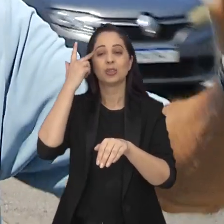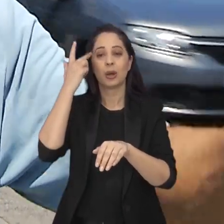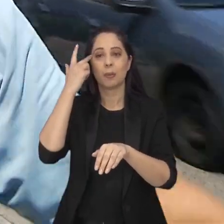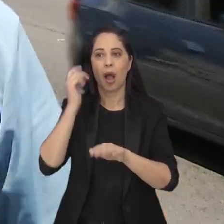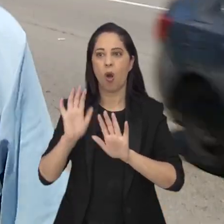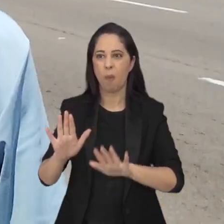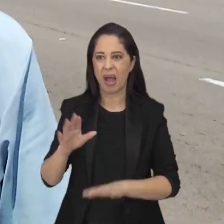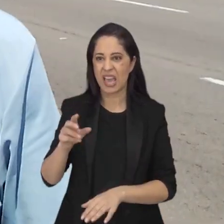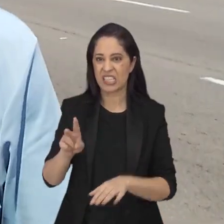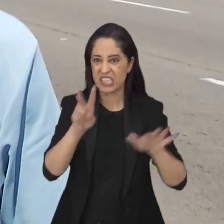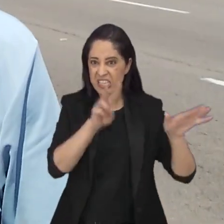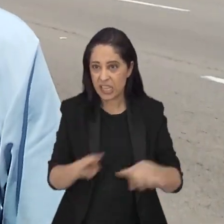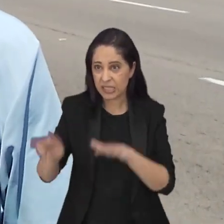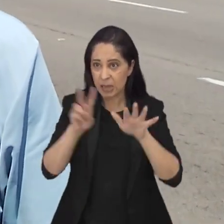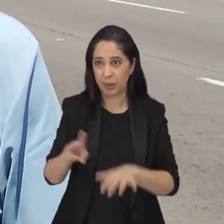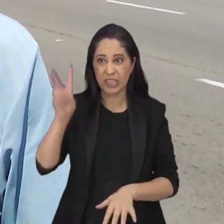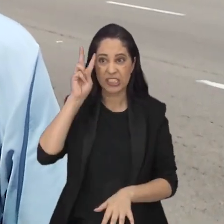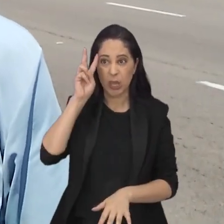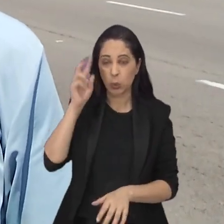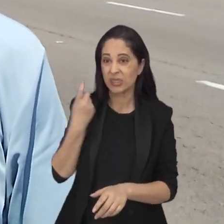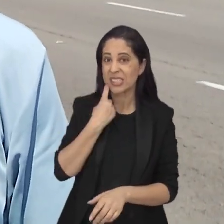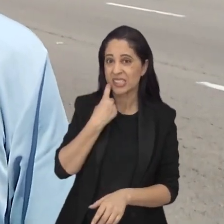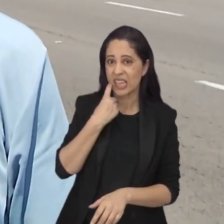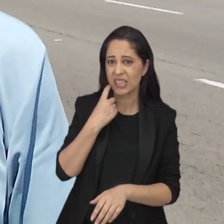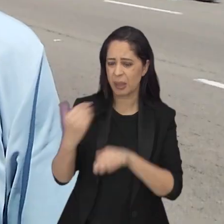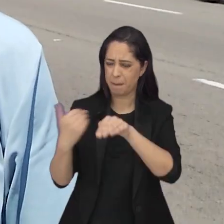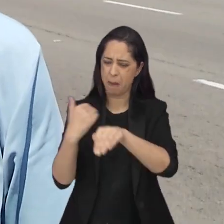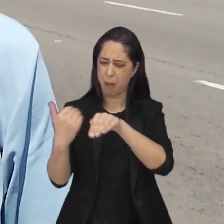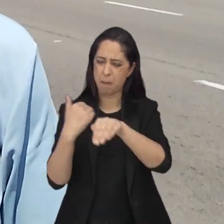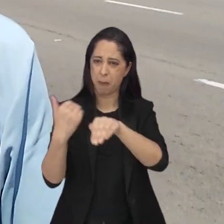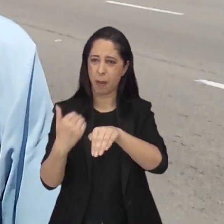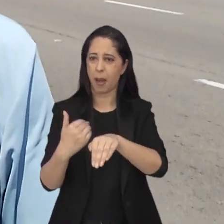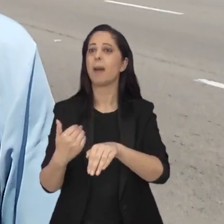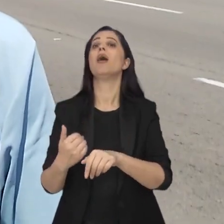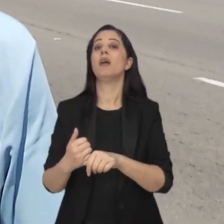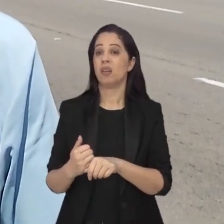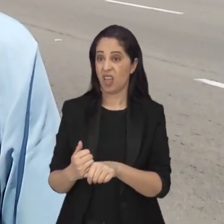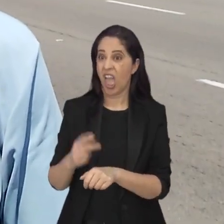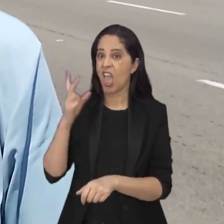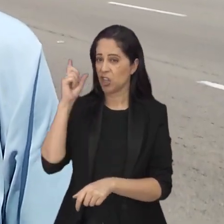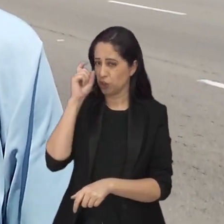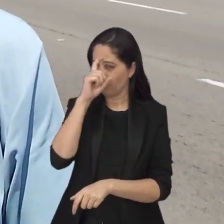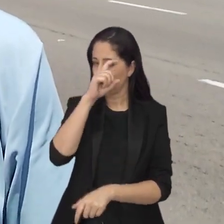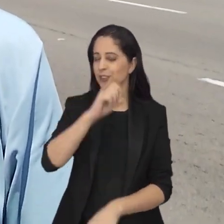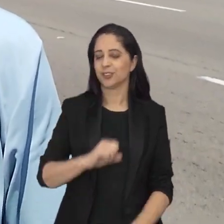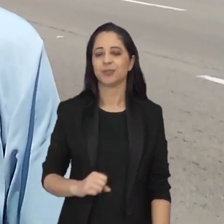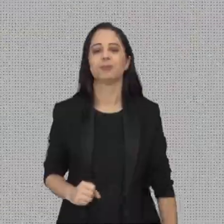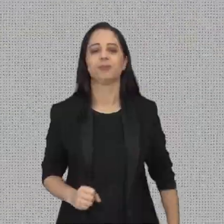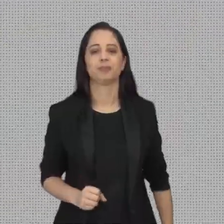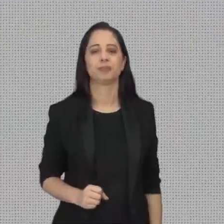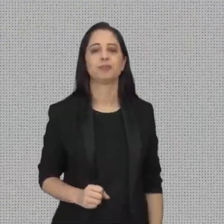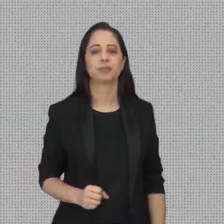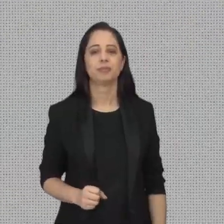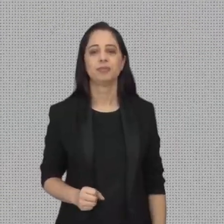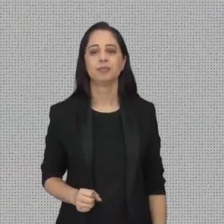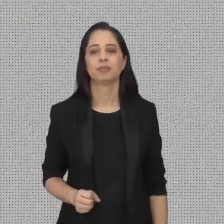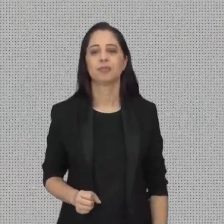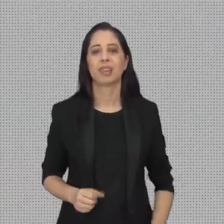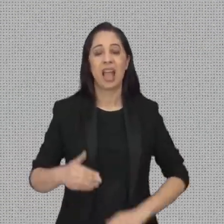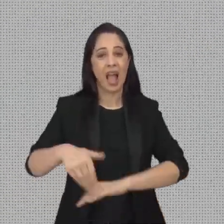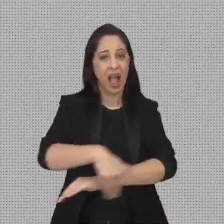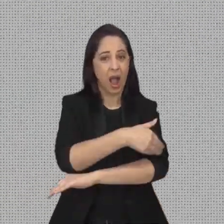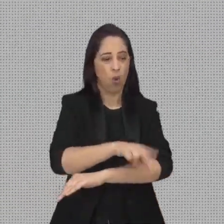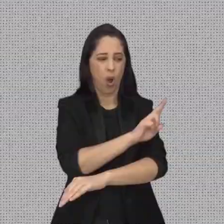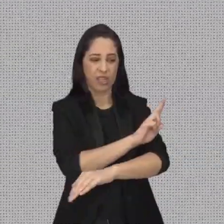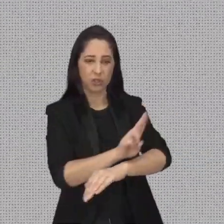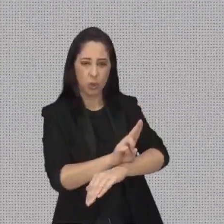fácil e rápida. Mas durante a semana é bem terrível. Às vezes a gente até para atravessar a rua aqui tem que ter paciência. Na época, a via ainda